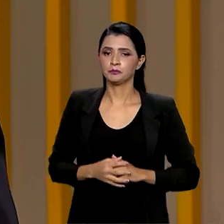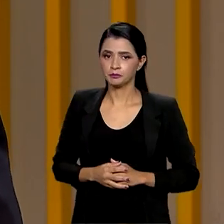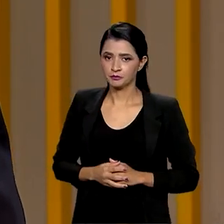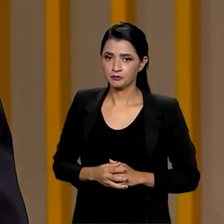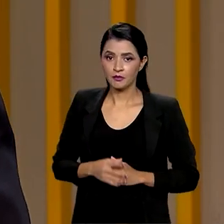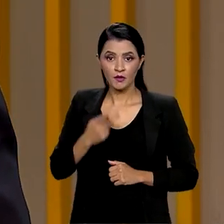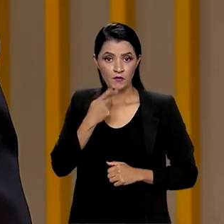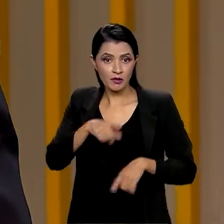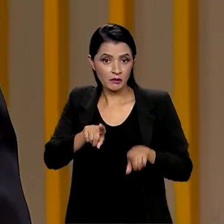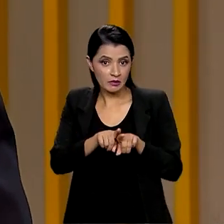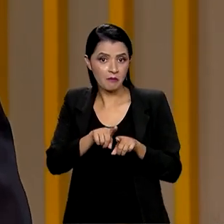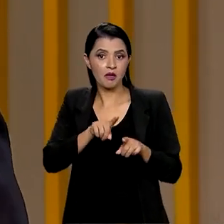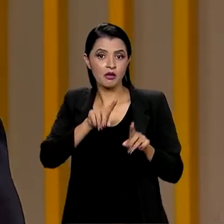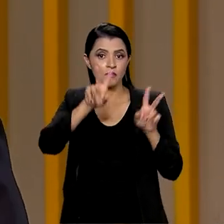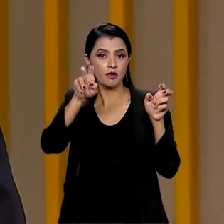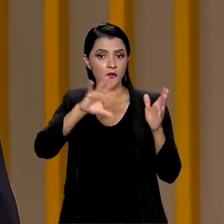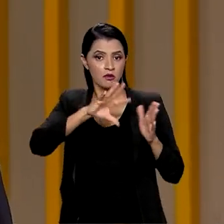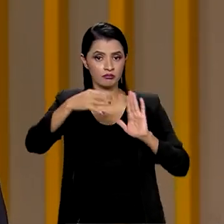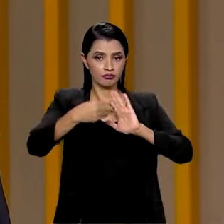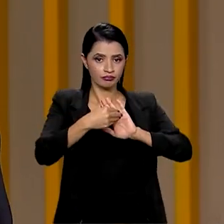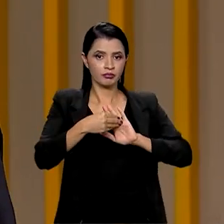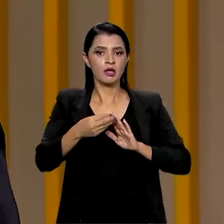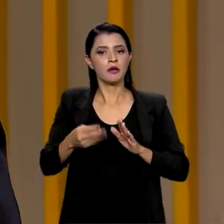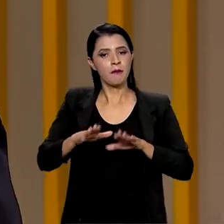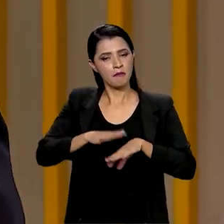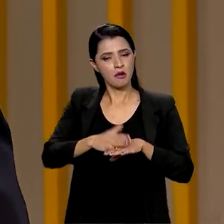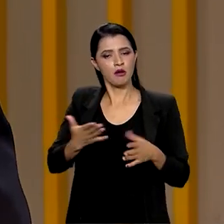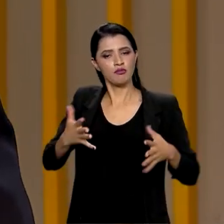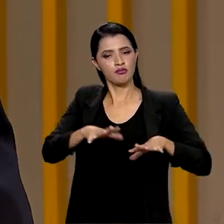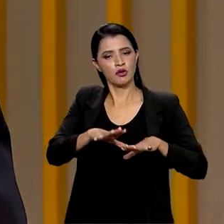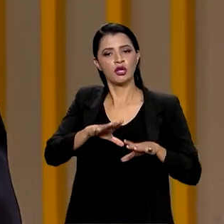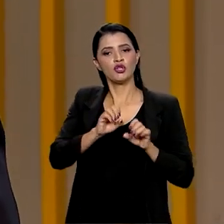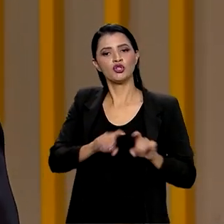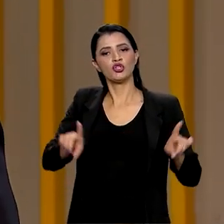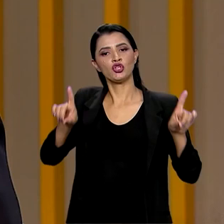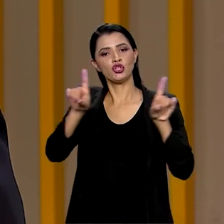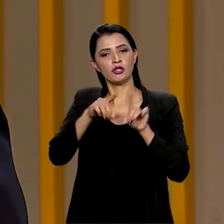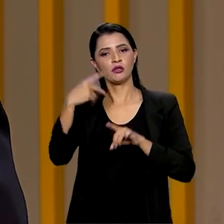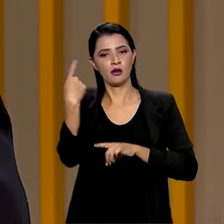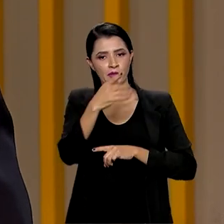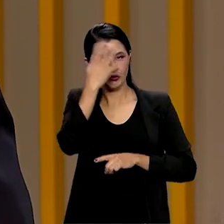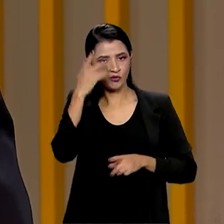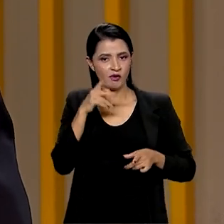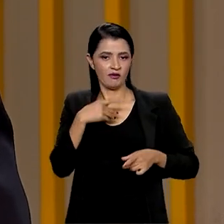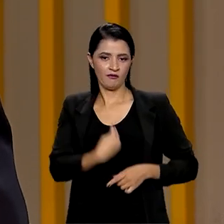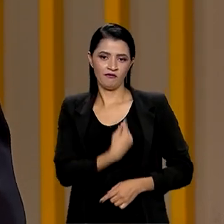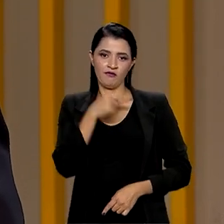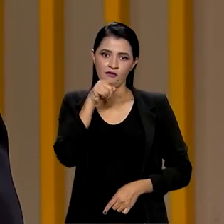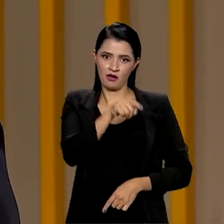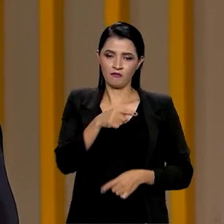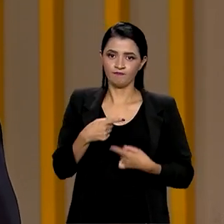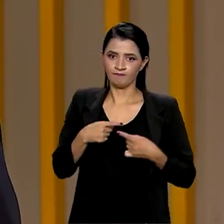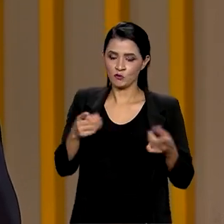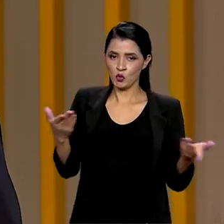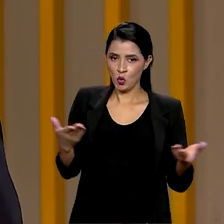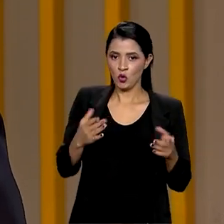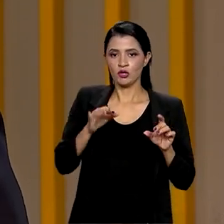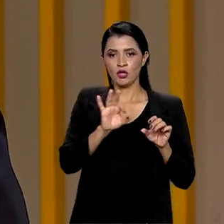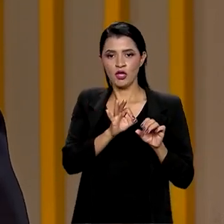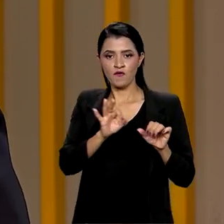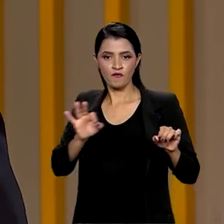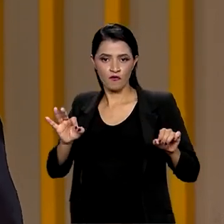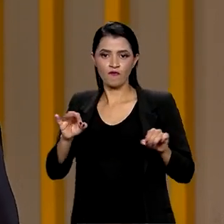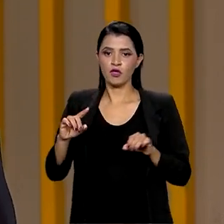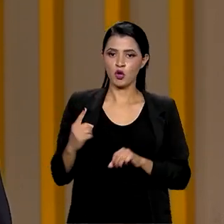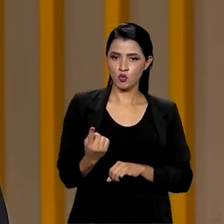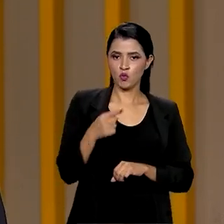E falando ainda em Amazônia, mais inclusão digital para a população que vive na região. Foi inaugurada hoje a Infovia 1 entre